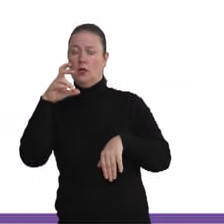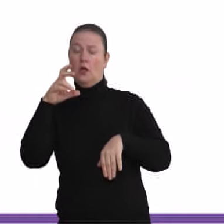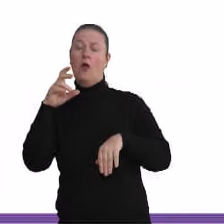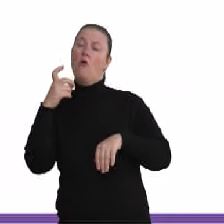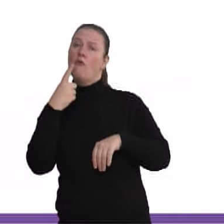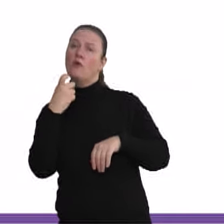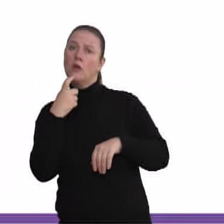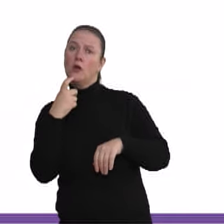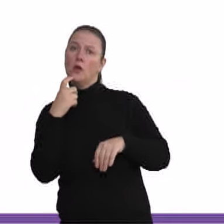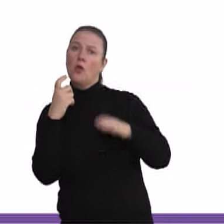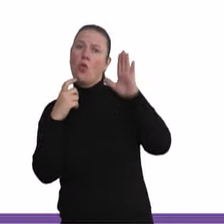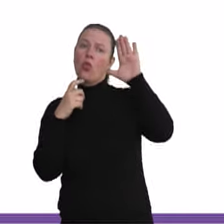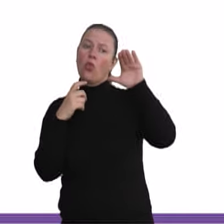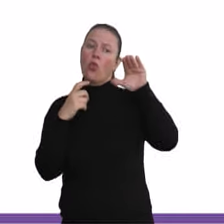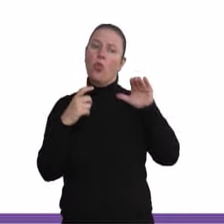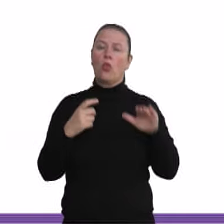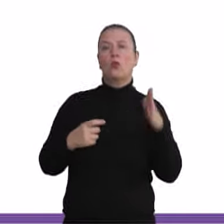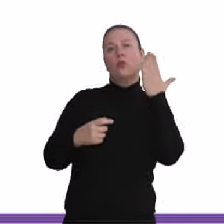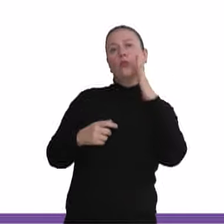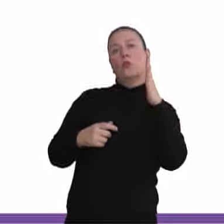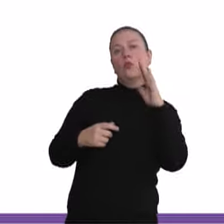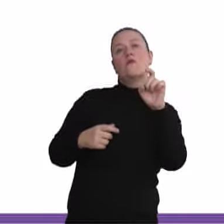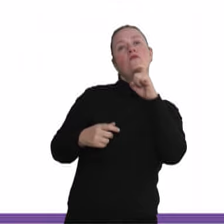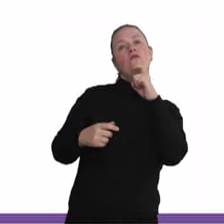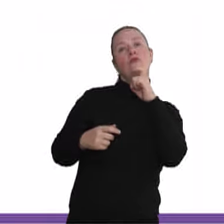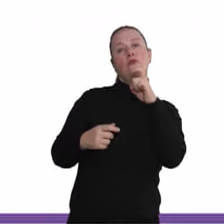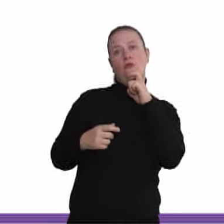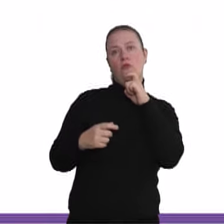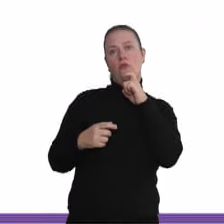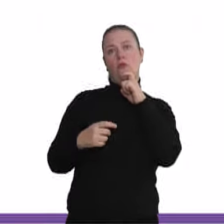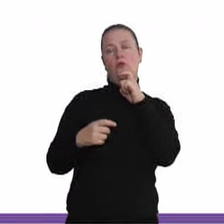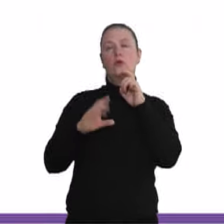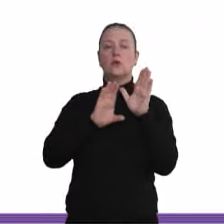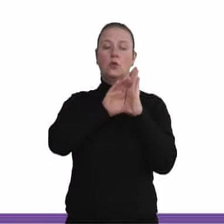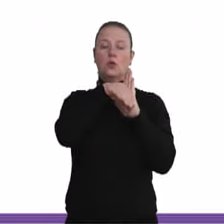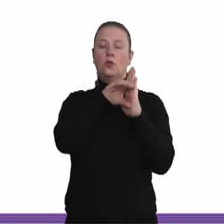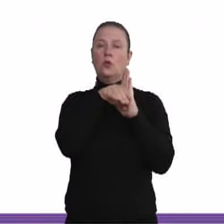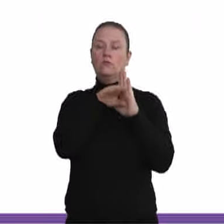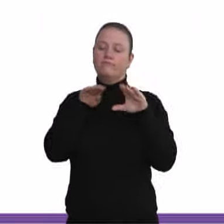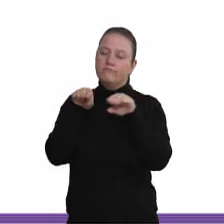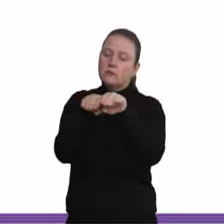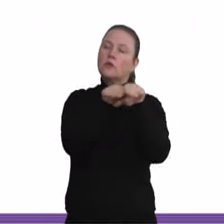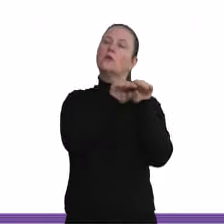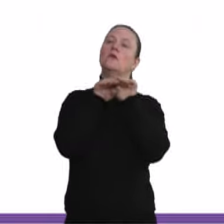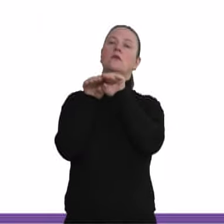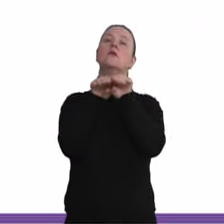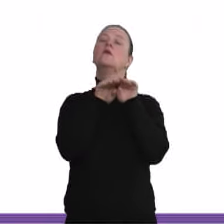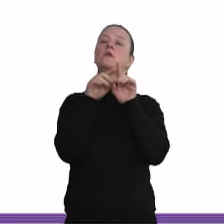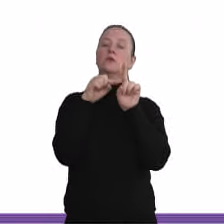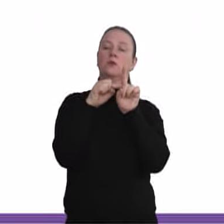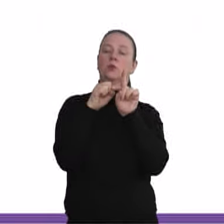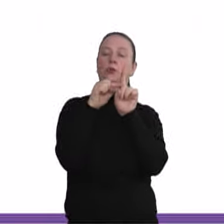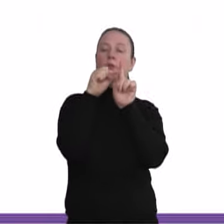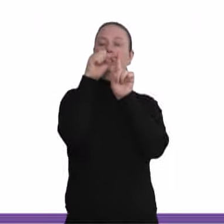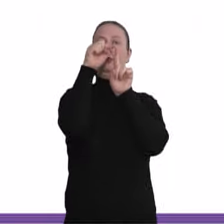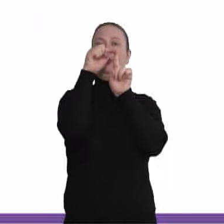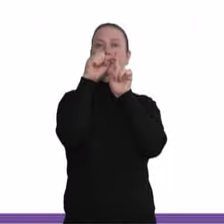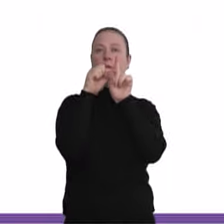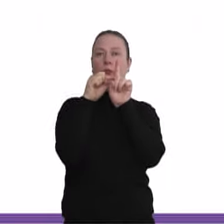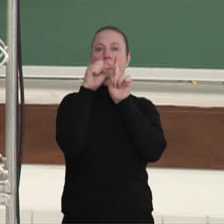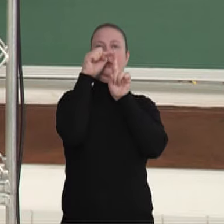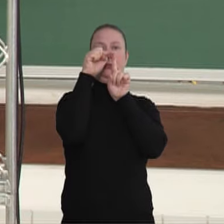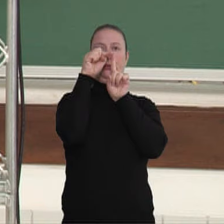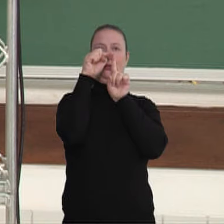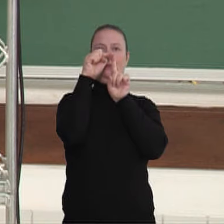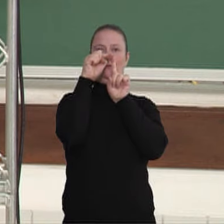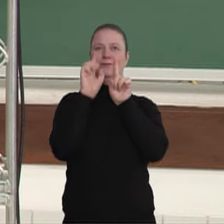que temos ali no nosso último desenho ali como o conceito de equilíbrio térmico. Então a temperatura vai se tornar igual entre elas, ou o